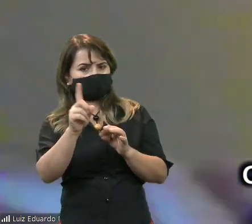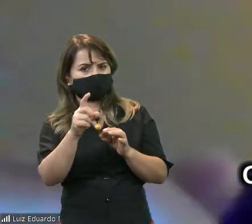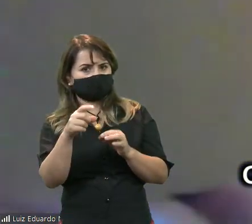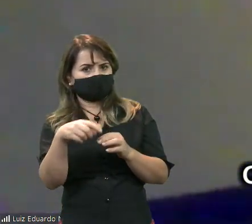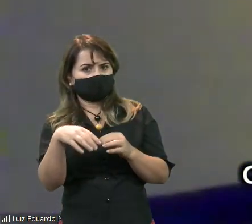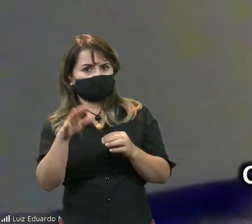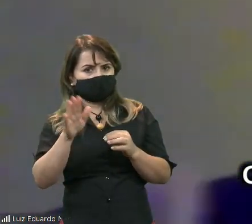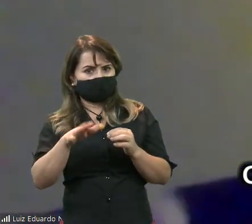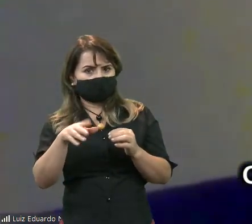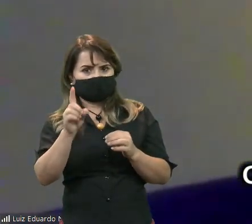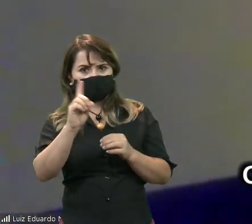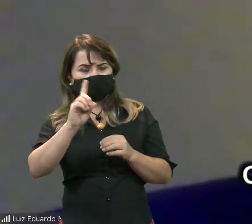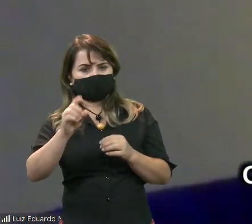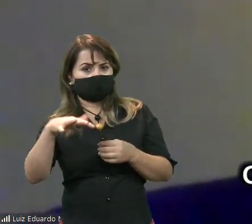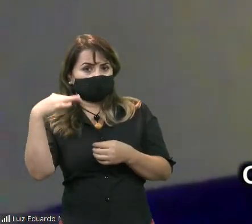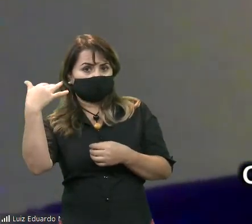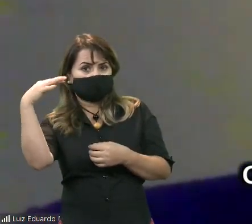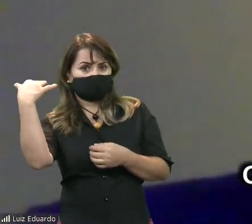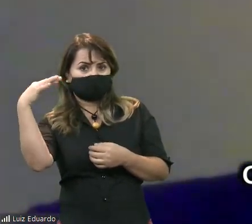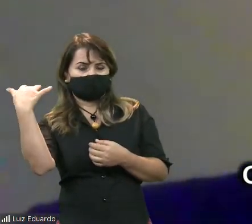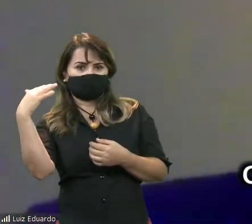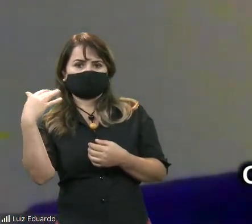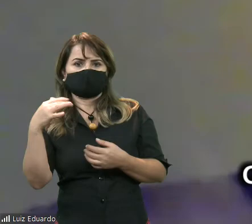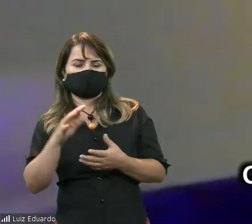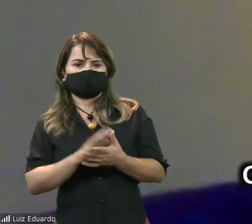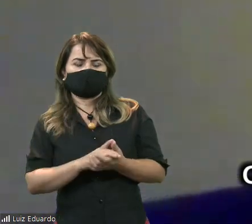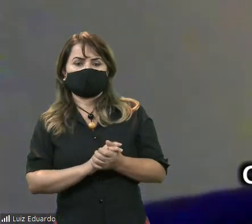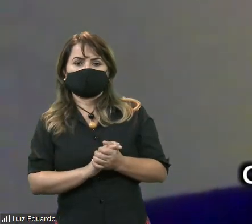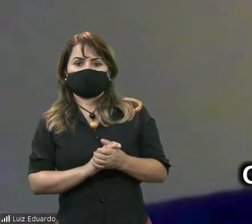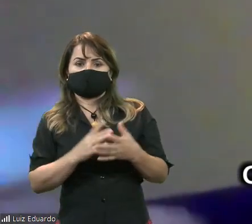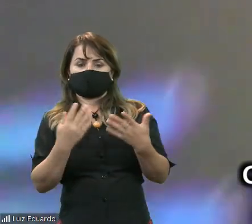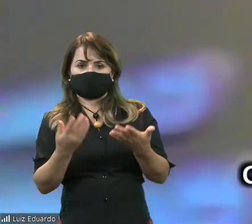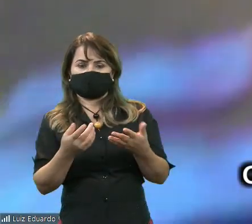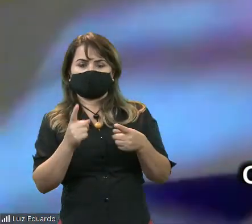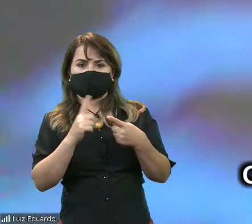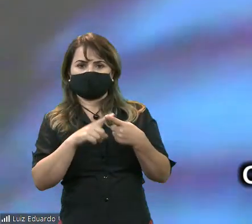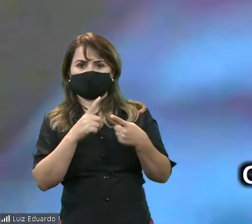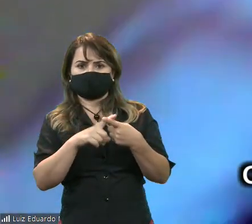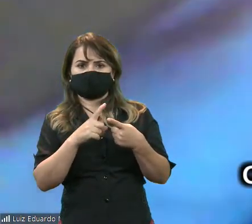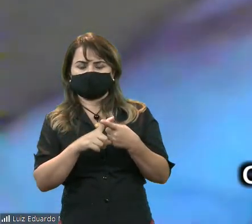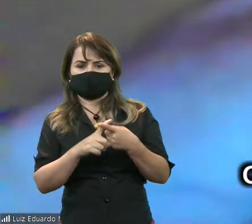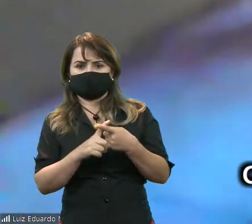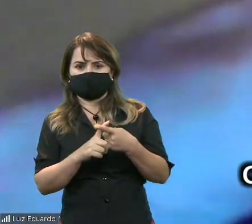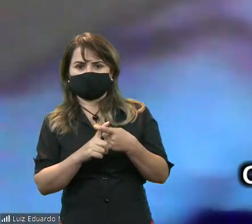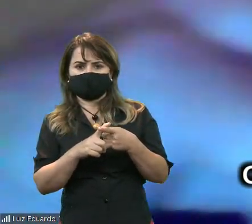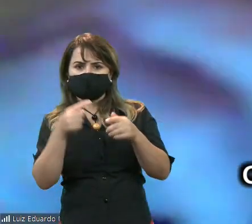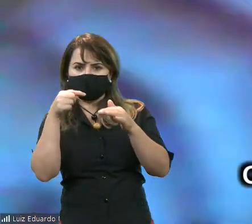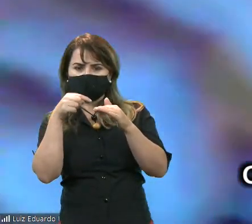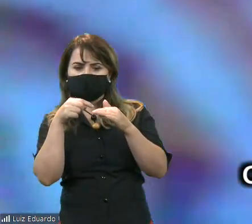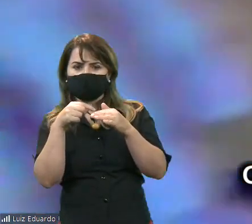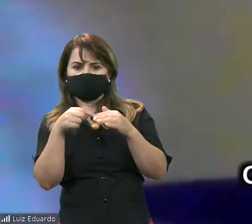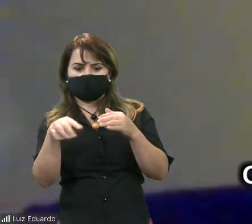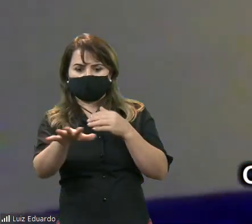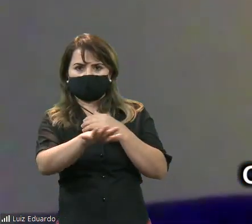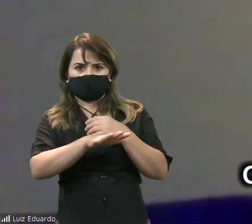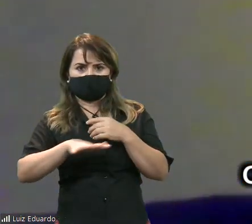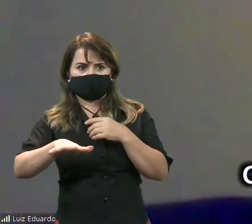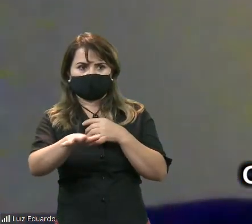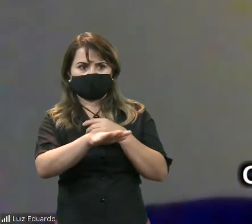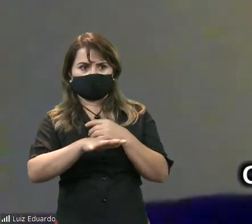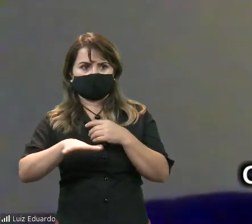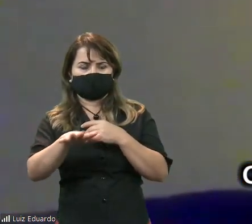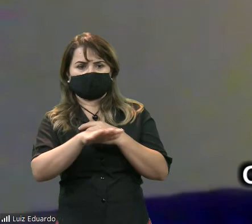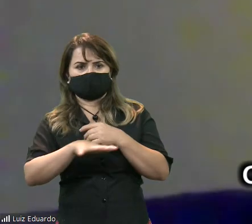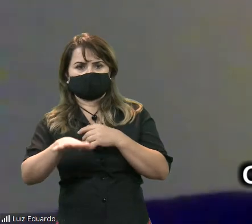do ponto de vista de topografia, porque ela se localiza justamente